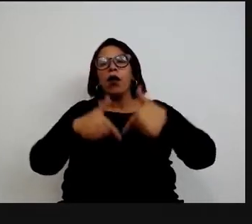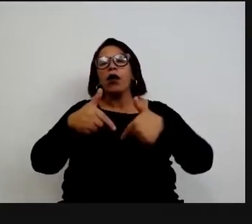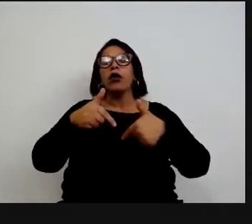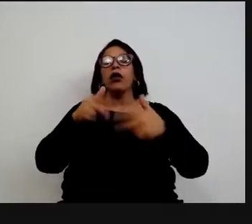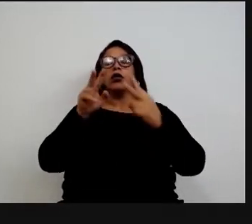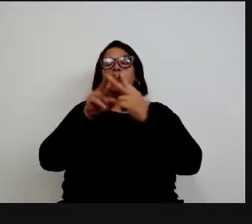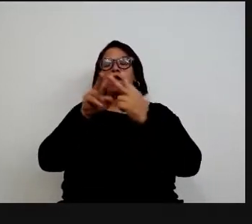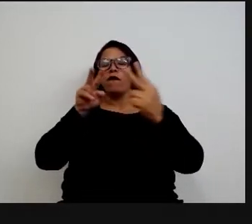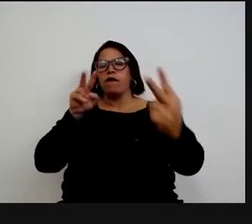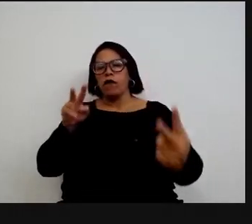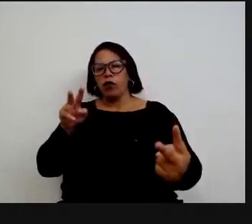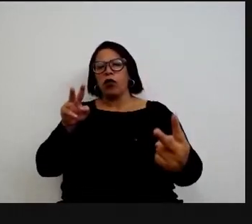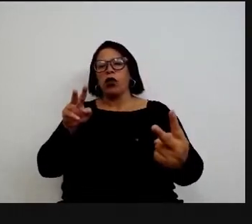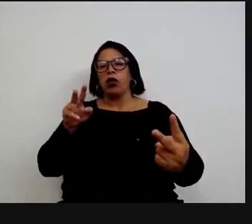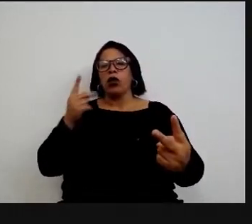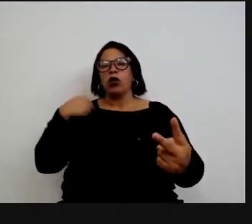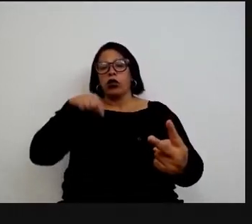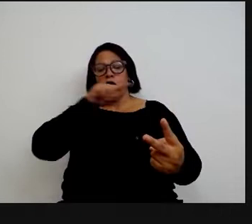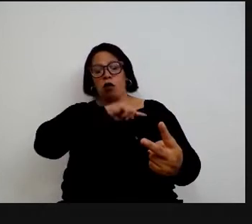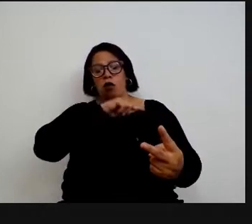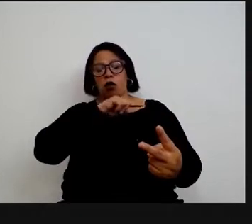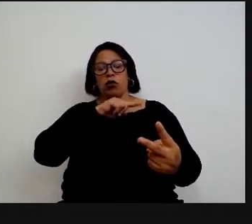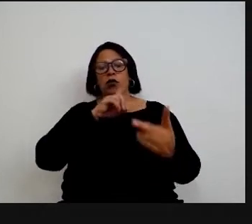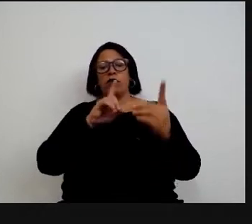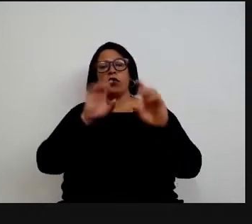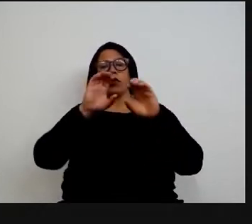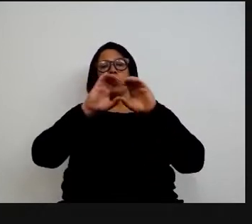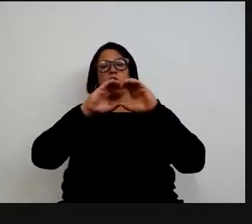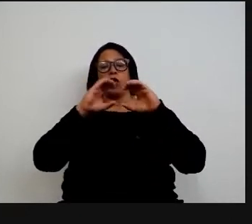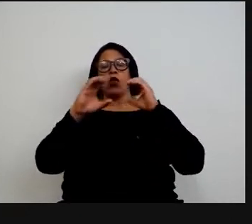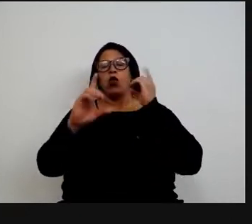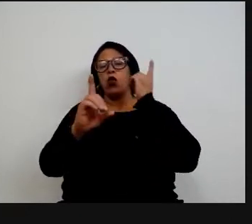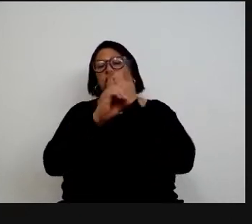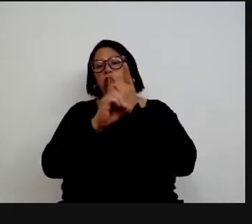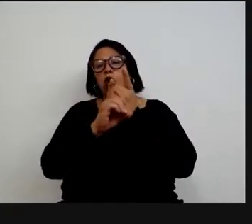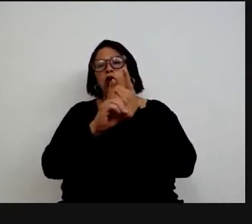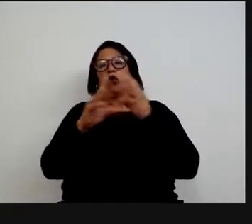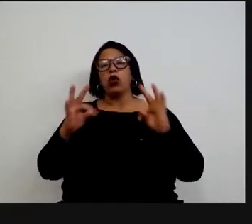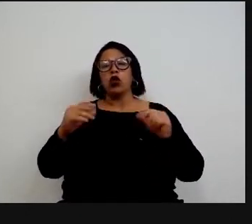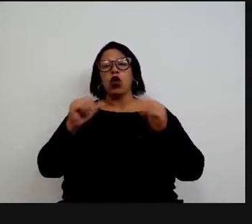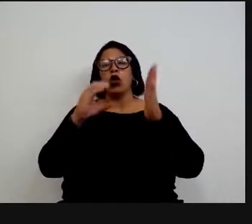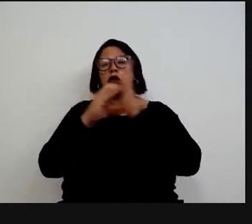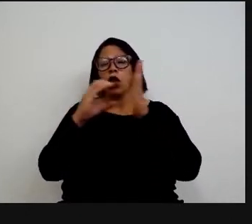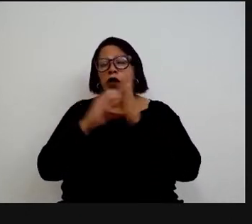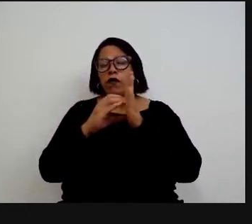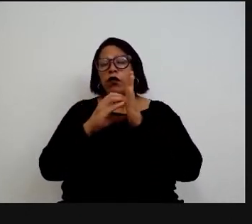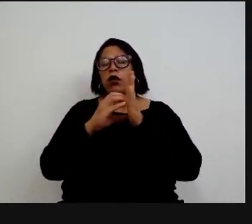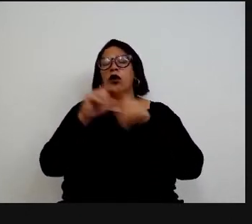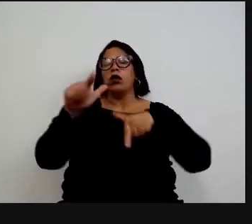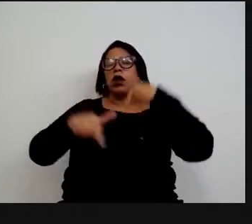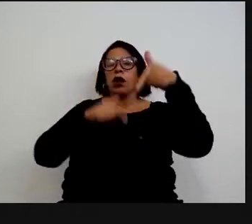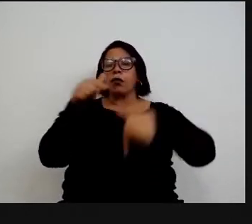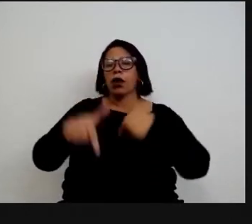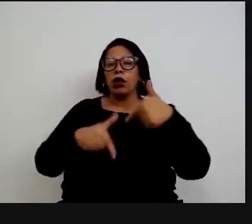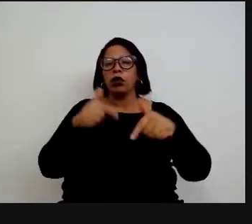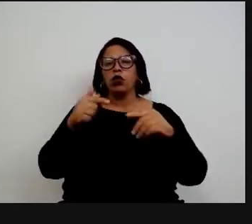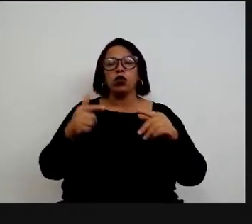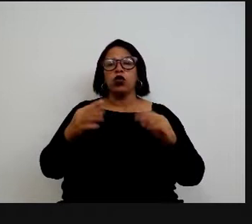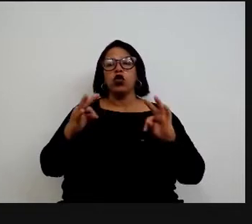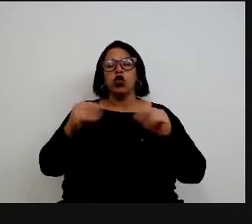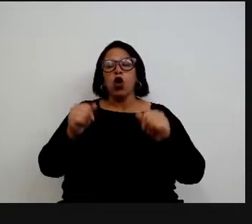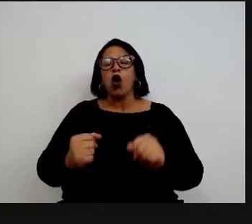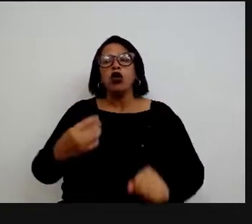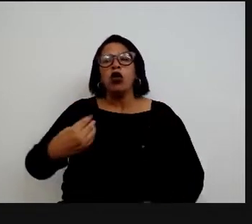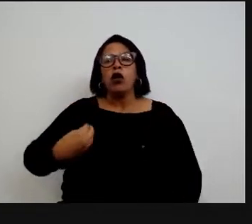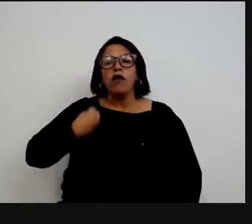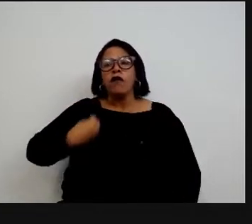no teletrabalho, nós realizamos o segundo encontro anual de todos os servidores da diretoria, porque agora a gente já não tem todo